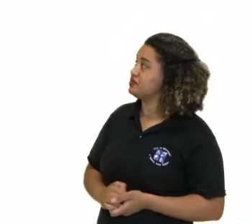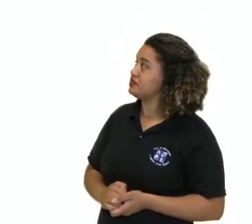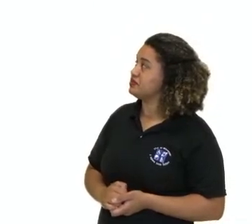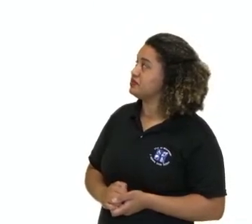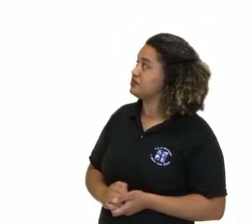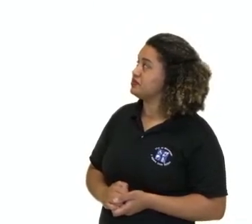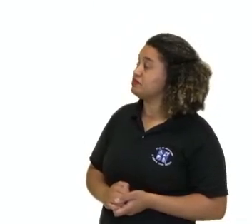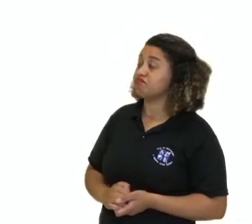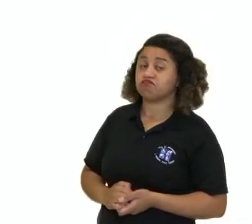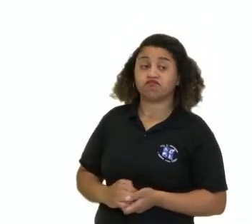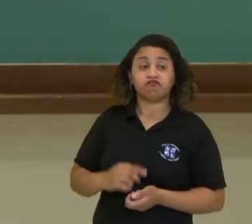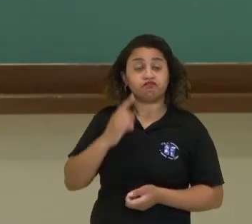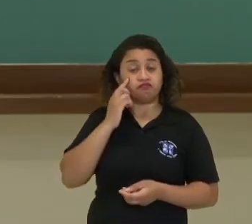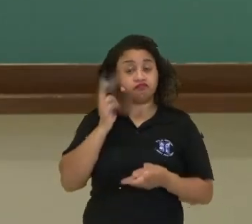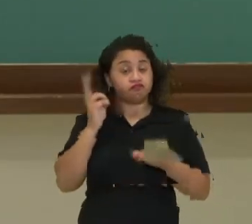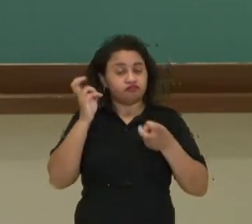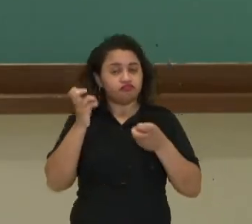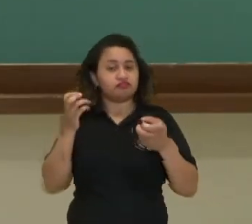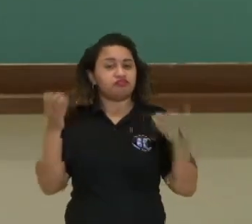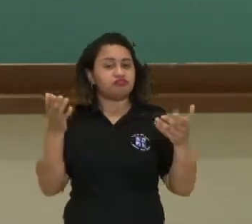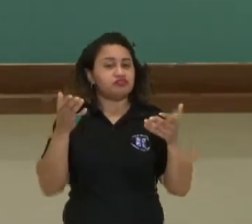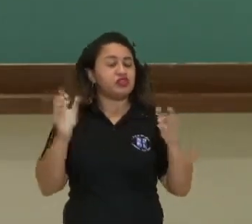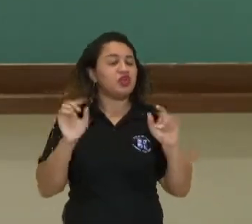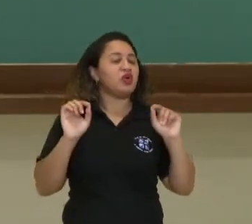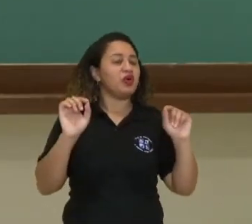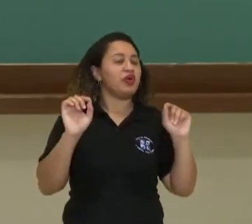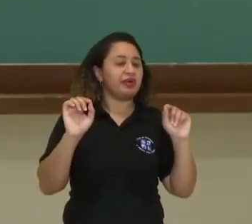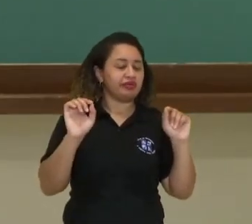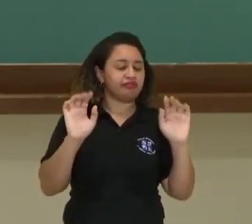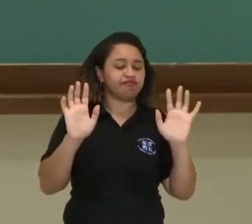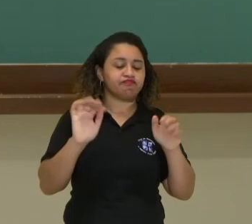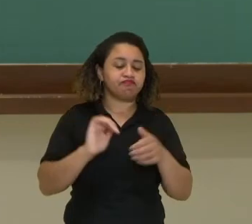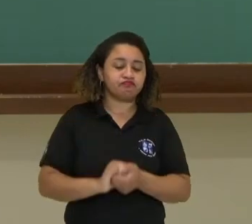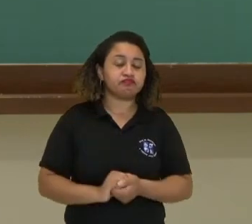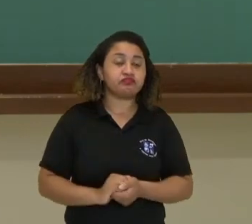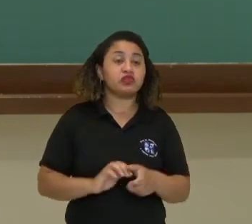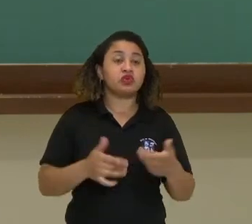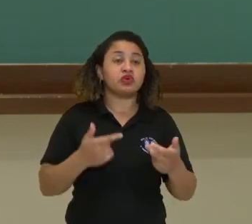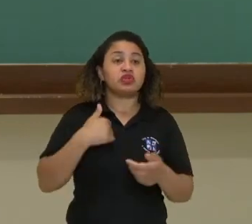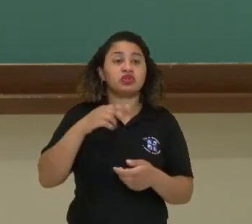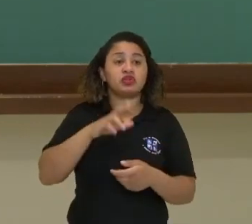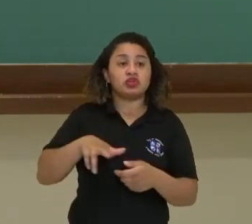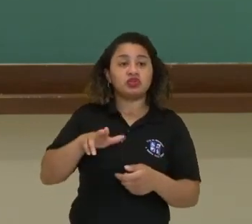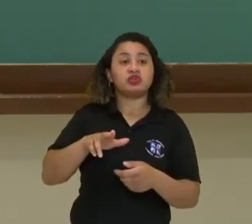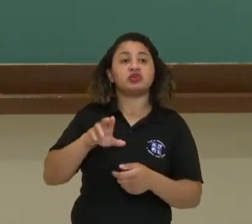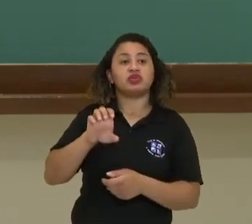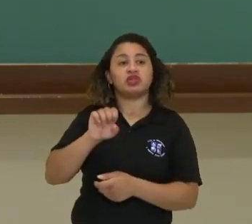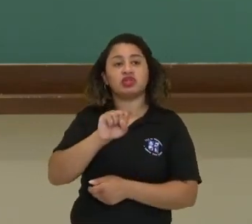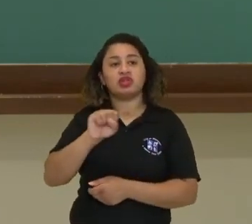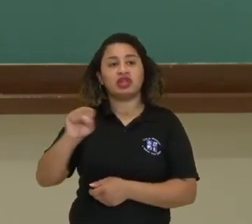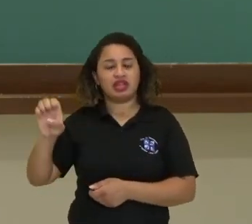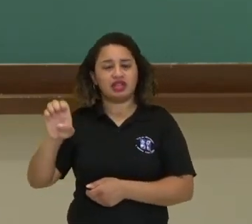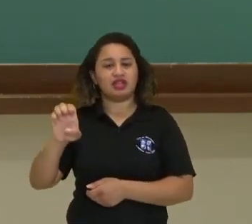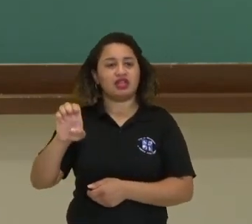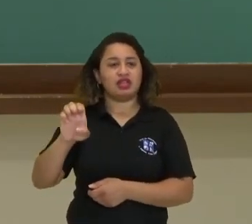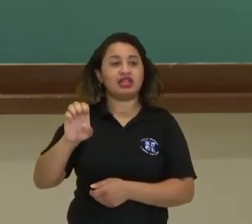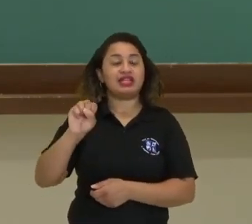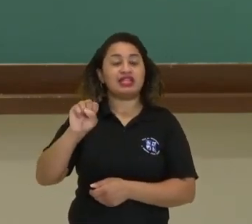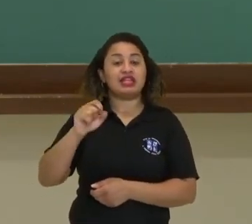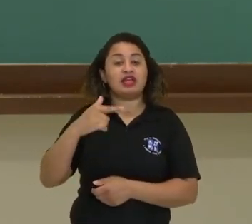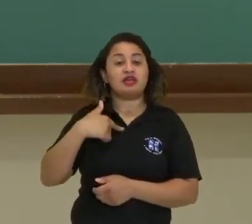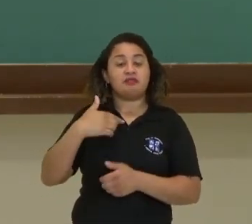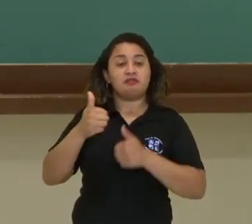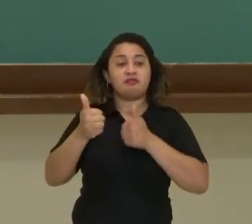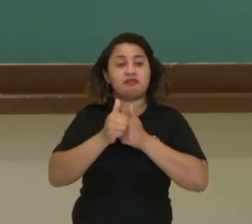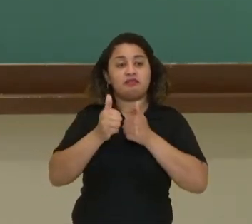aquelas aquilo e agora a gente vai prender um truque e quando que eu uso esse e todos os parentes do esse quando está